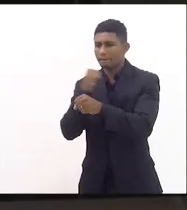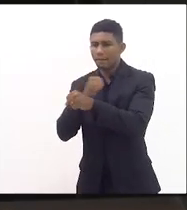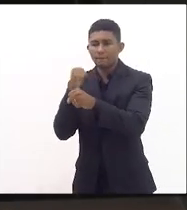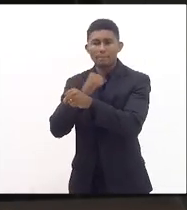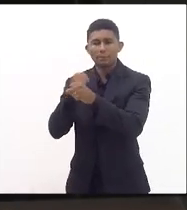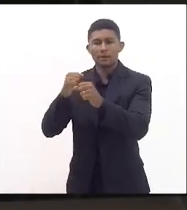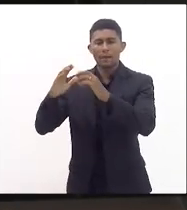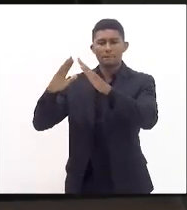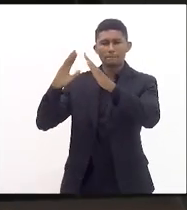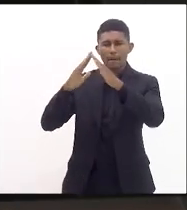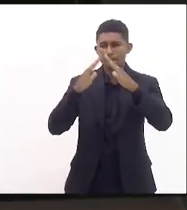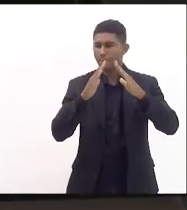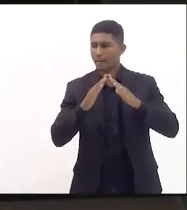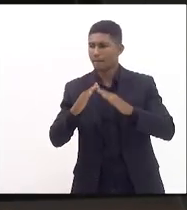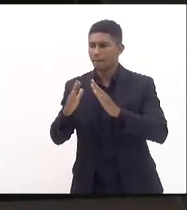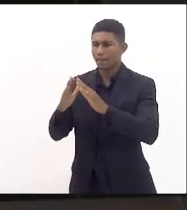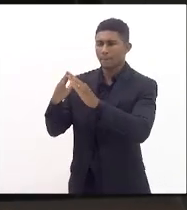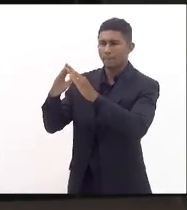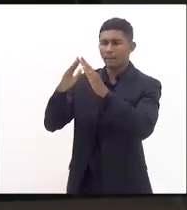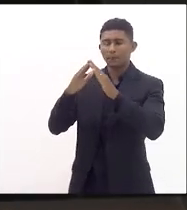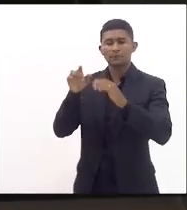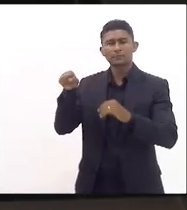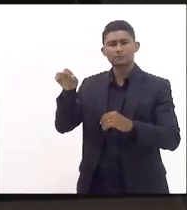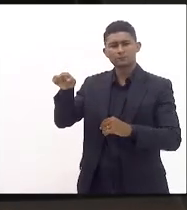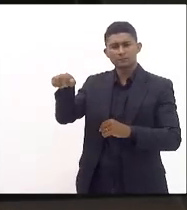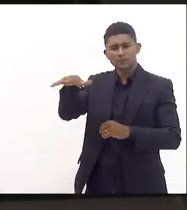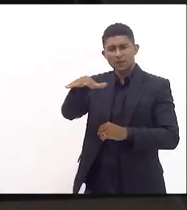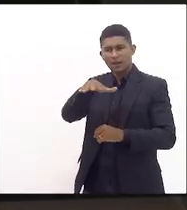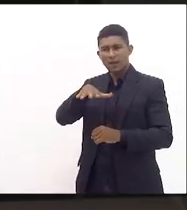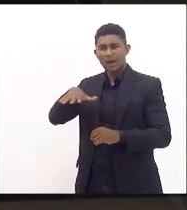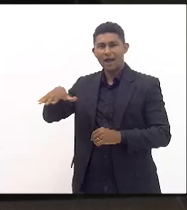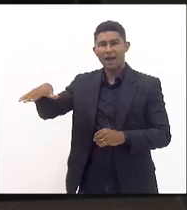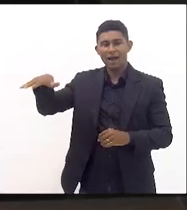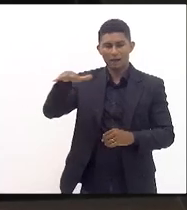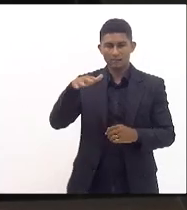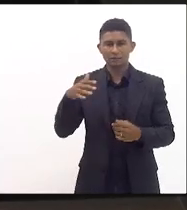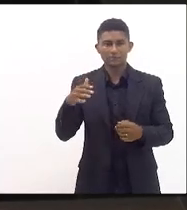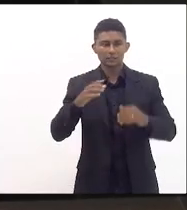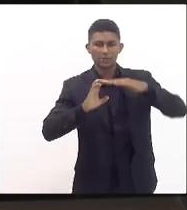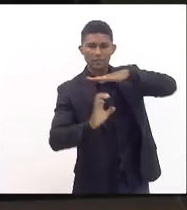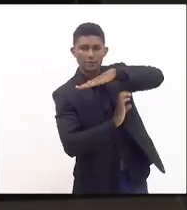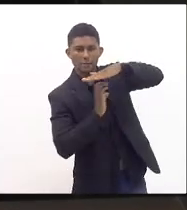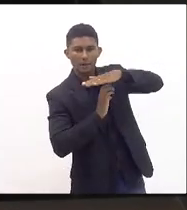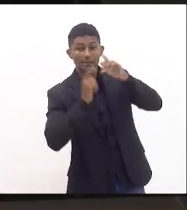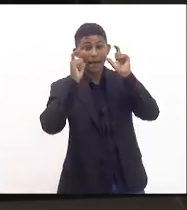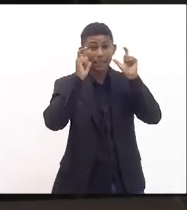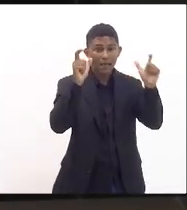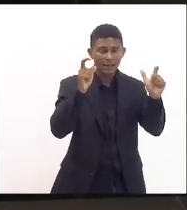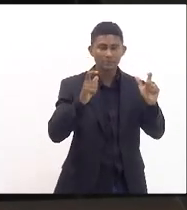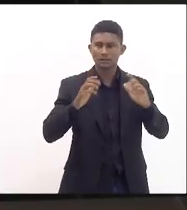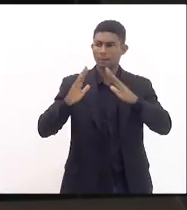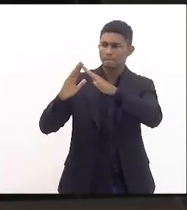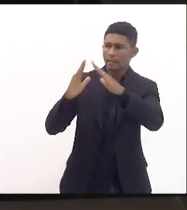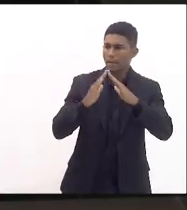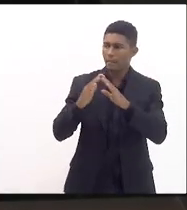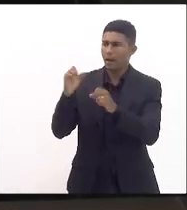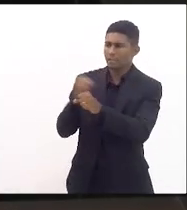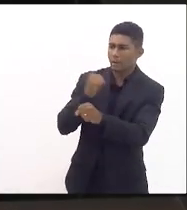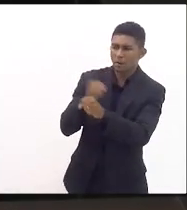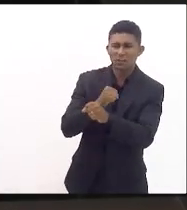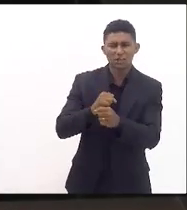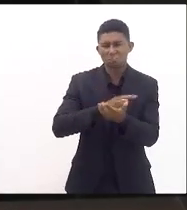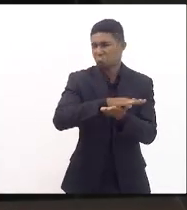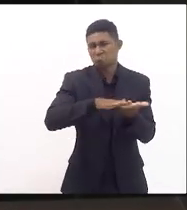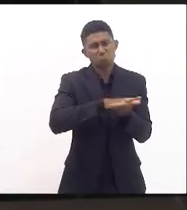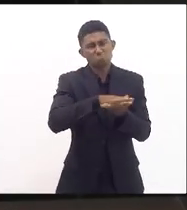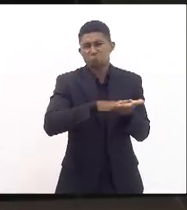área era uma área que não trazia o atrativo ao mercado imobiliário, portanto, pouco priorizada